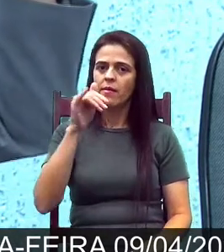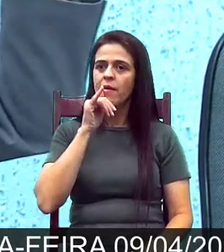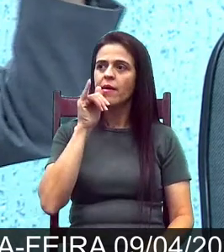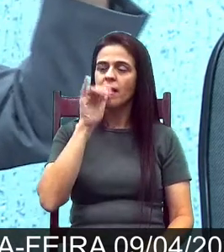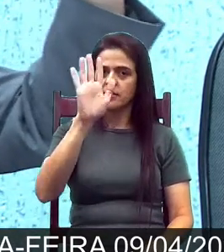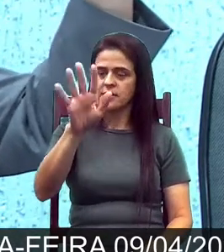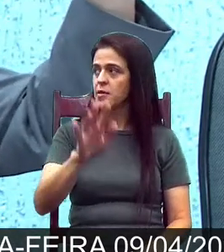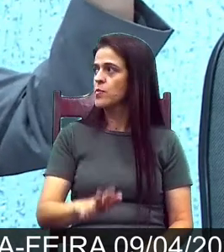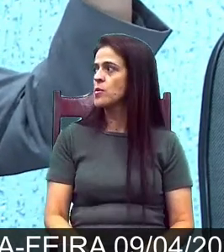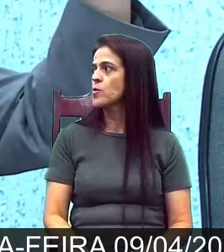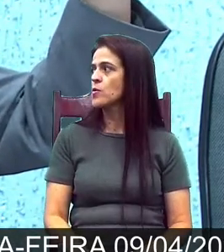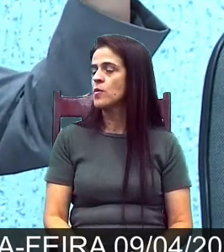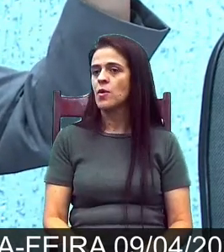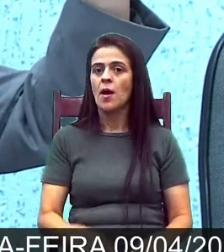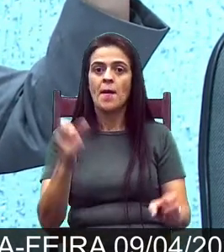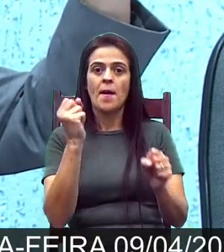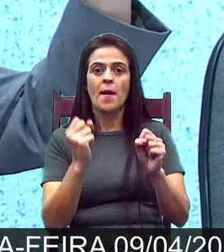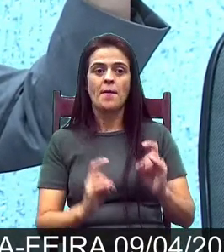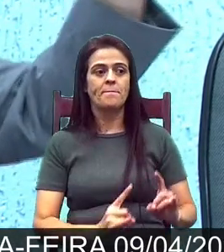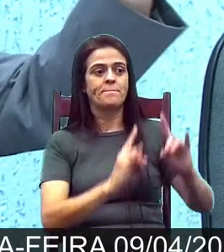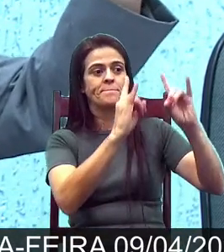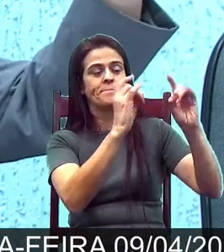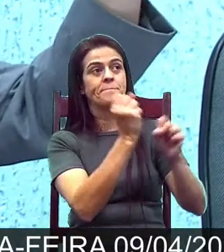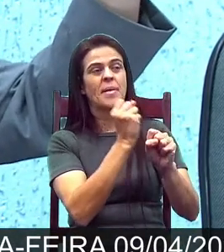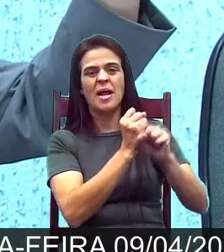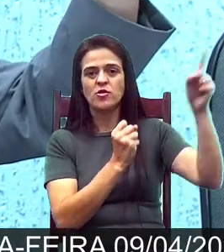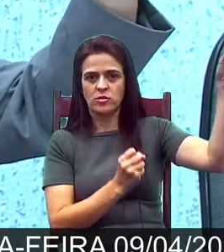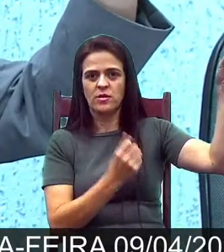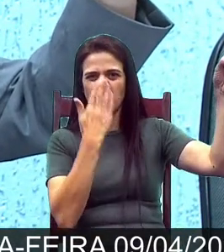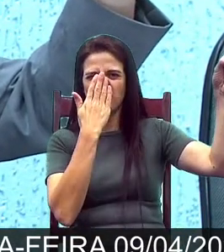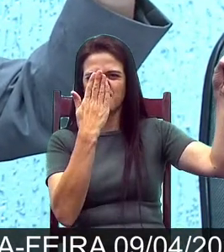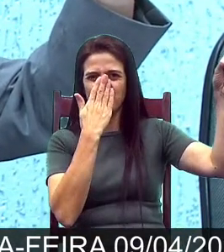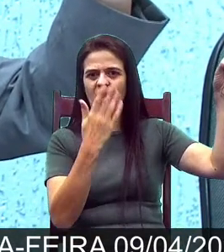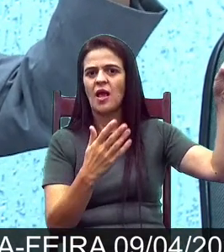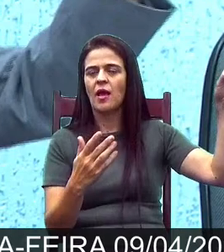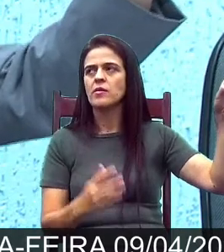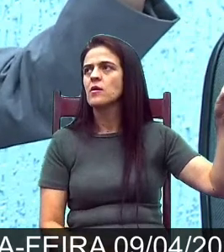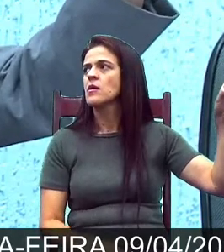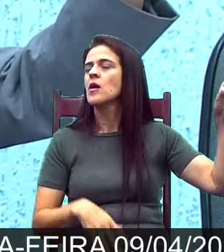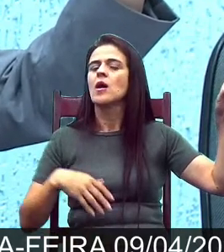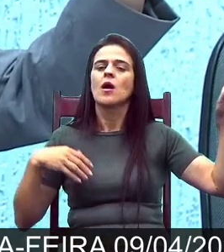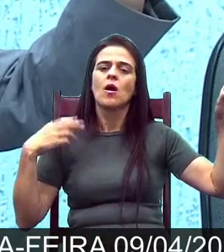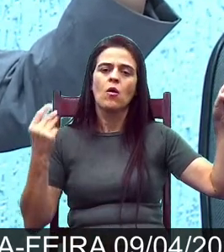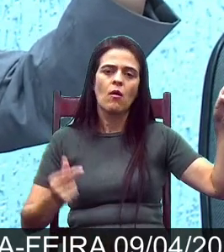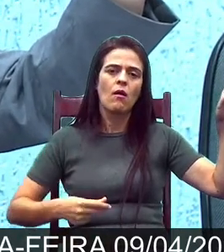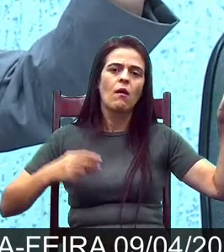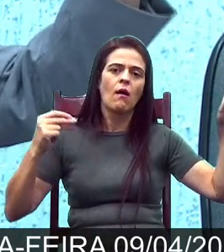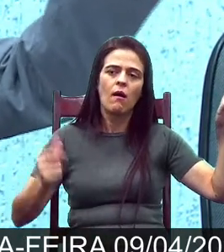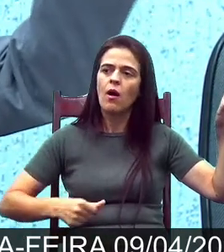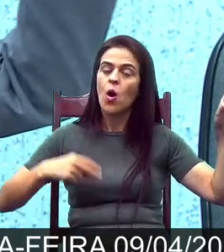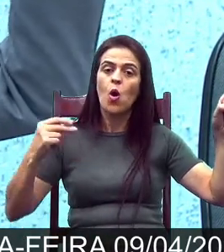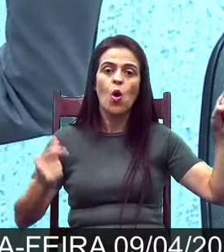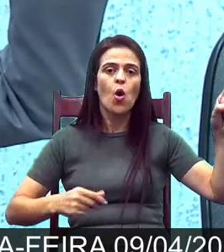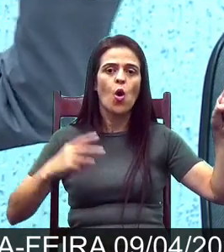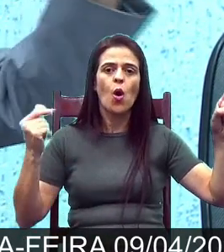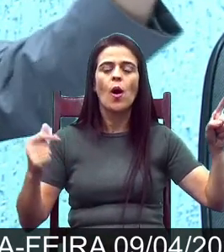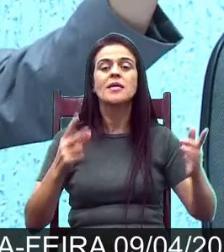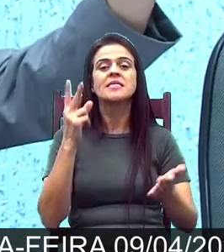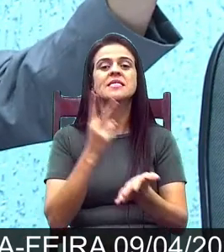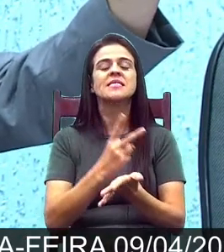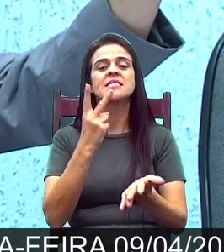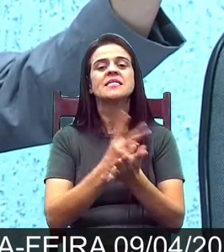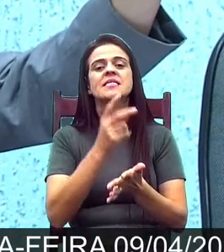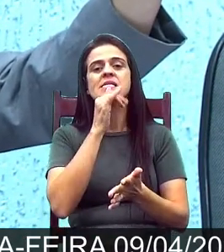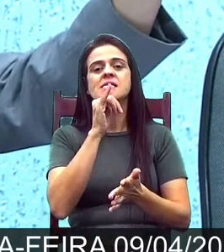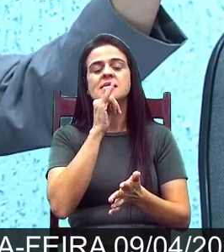dessa construção aqui, que não acaba nunca mais. Começou e não acaba isso aqui. Eles interditam